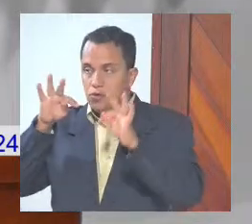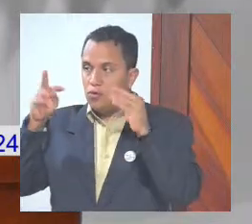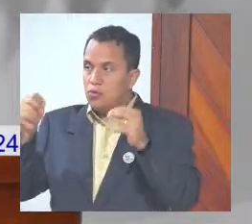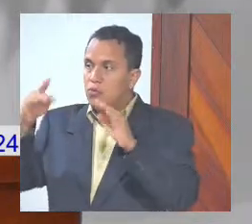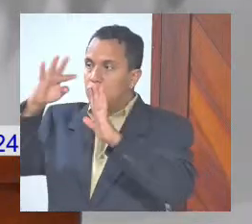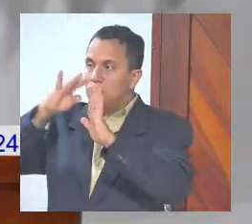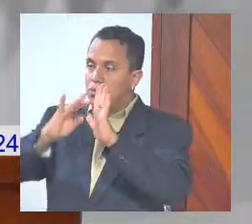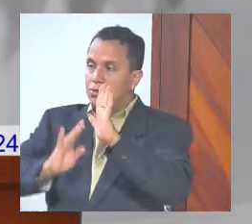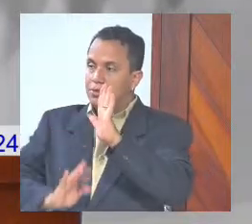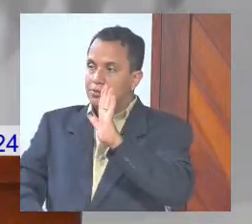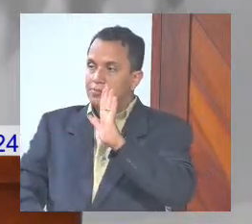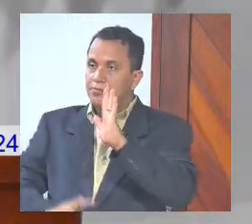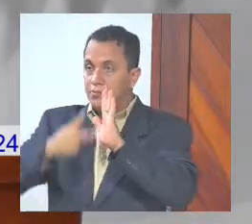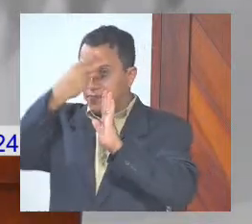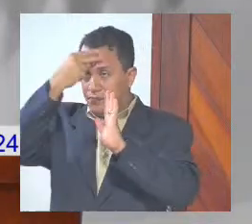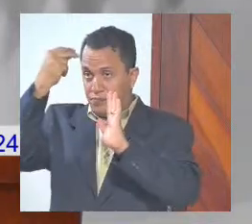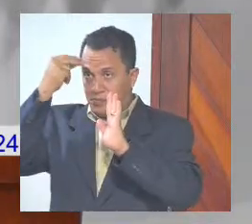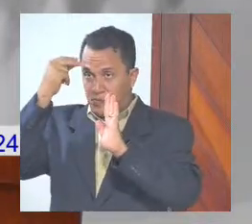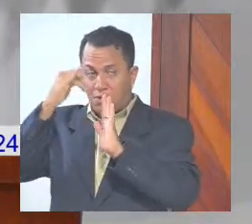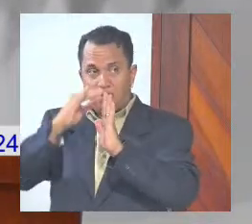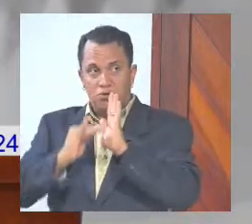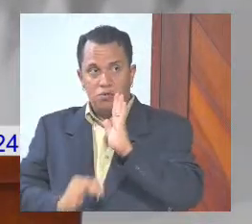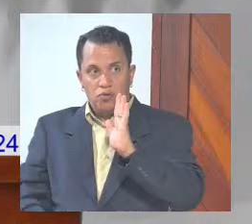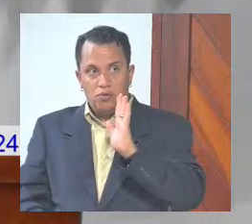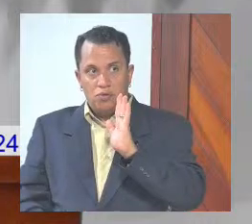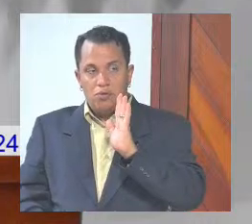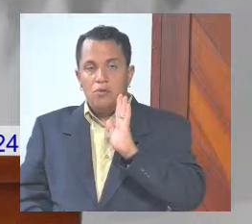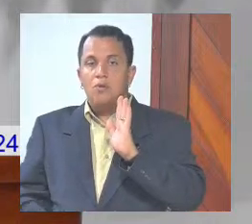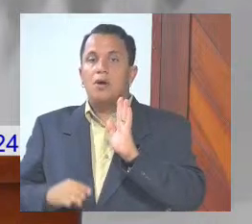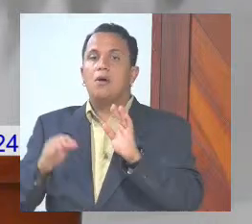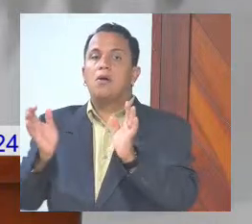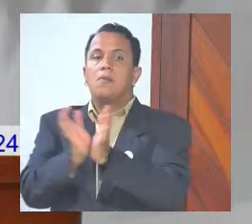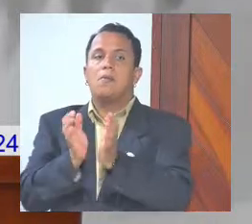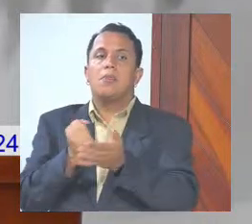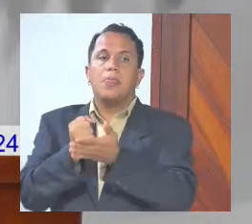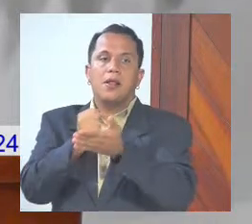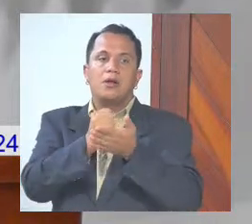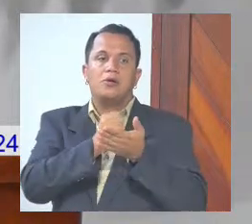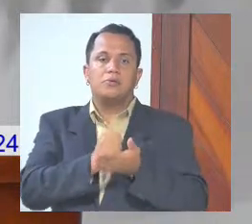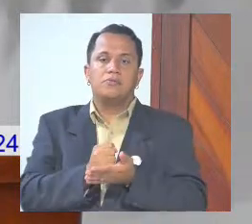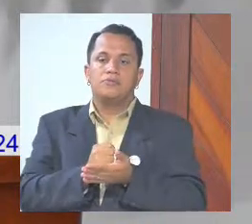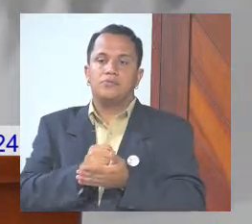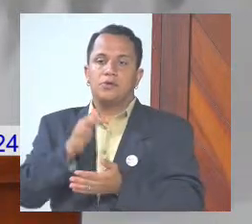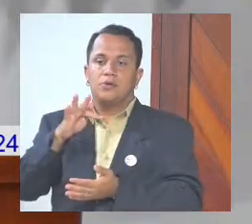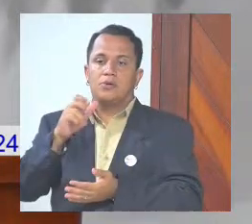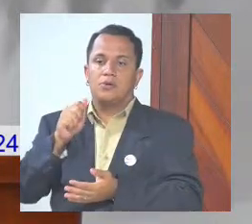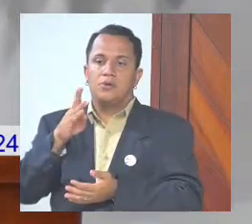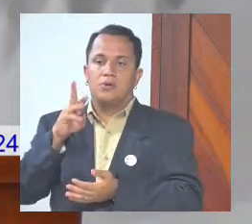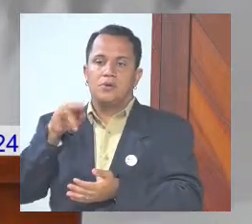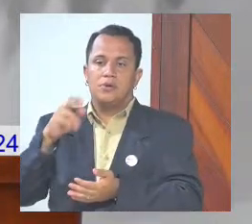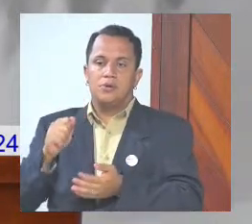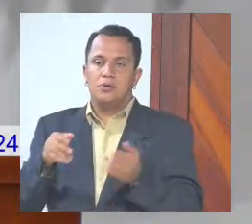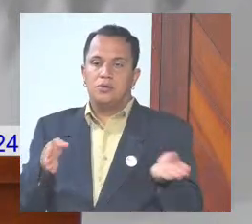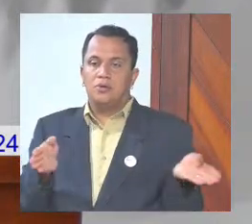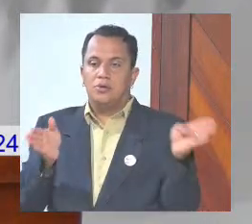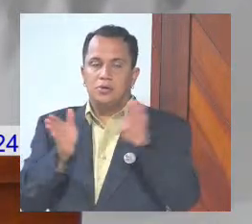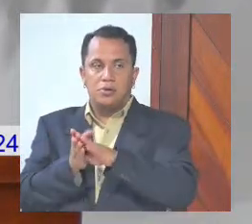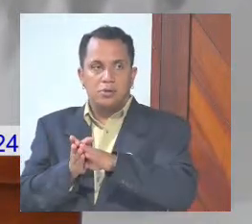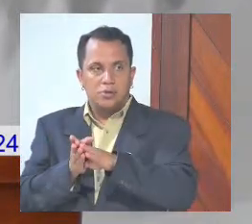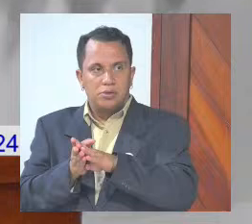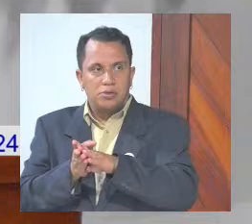os projetos que vieram do Executivo, que foi de interesse popular, vereadora Fabrícia, que chegou nesta casa,